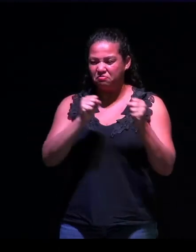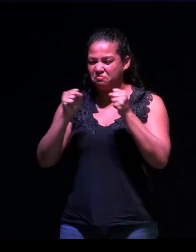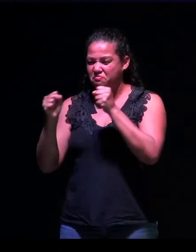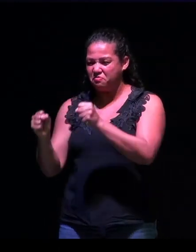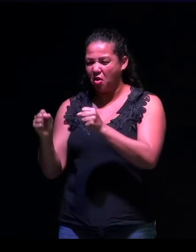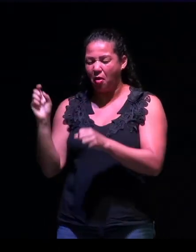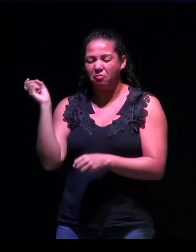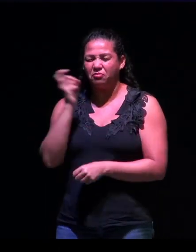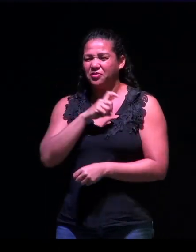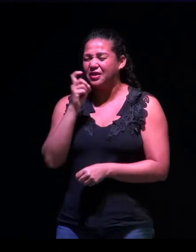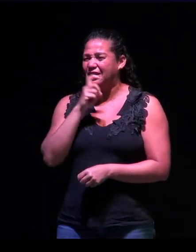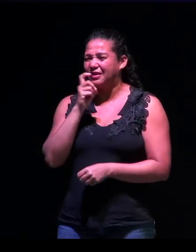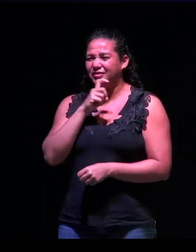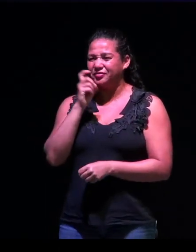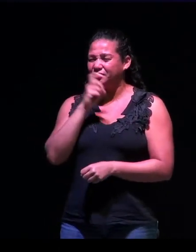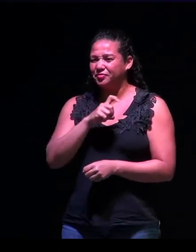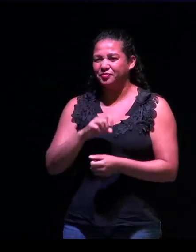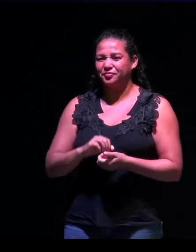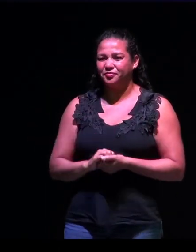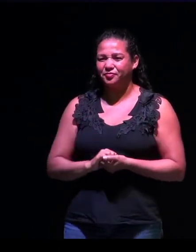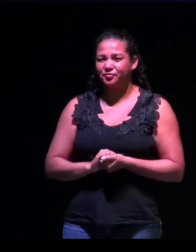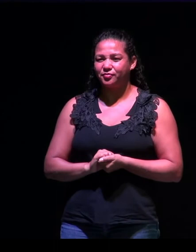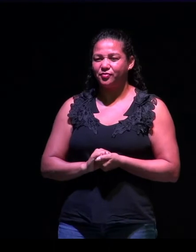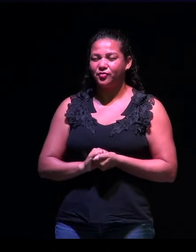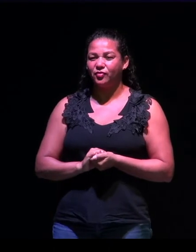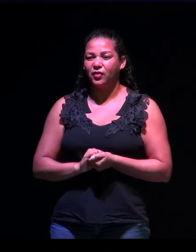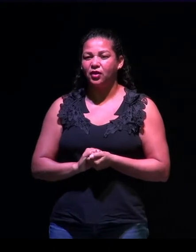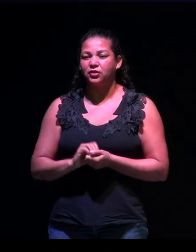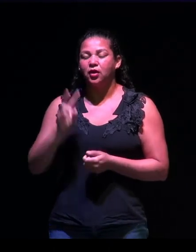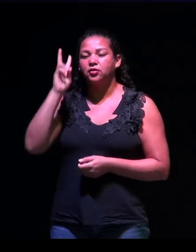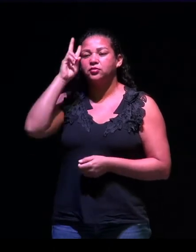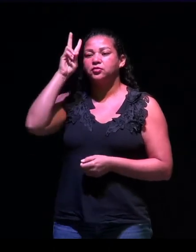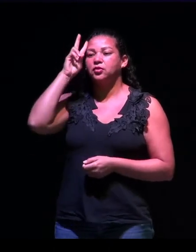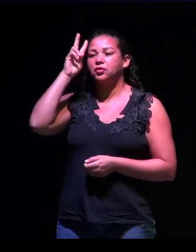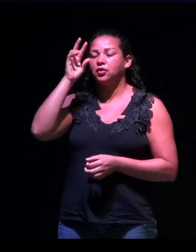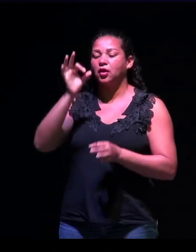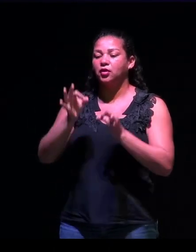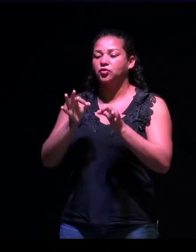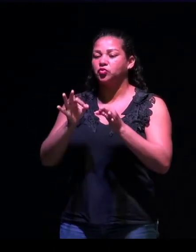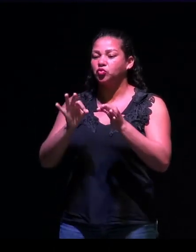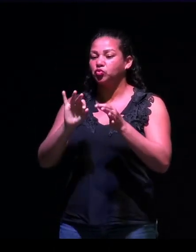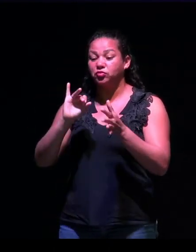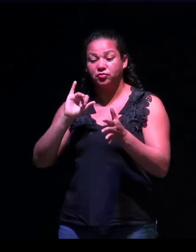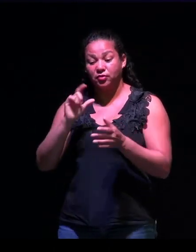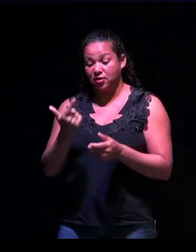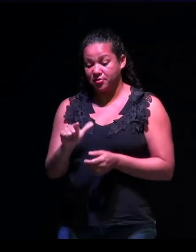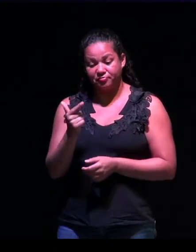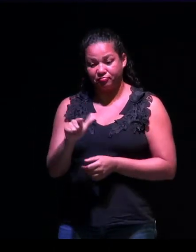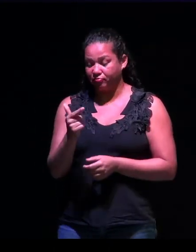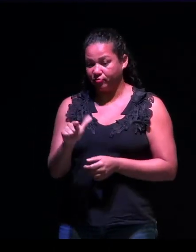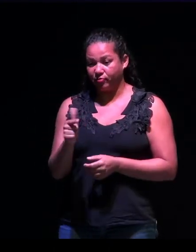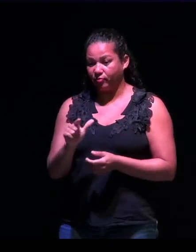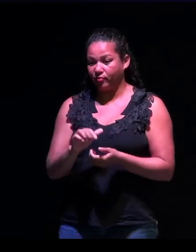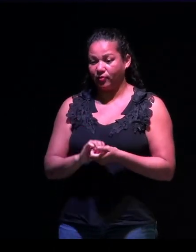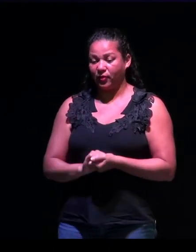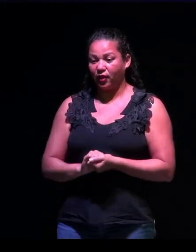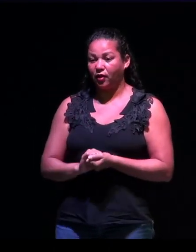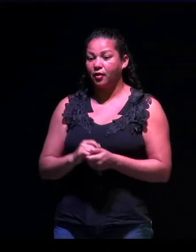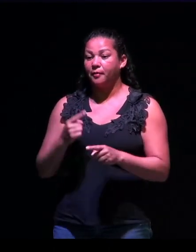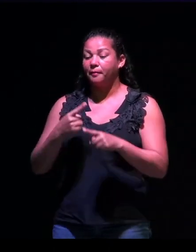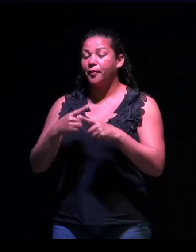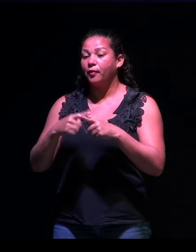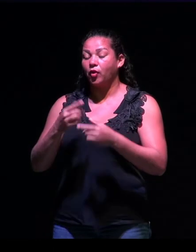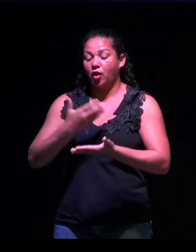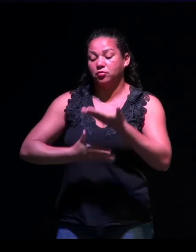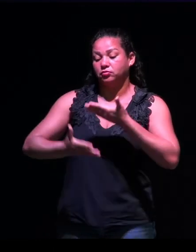mentira, e com todo o engano de injustiça aos que estão perecendo, porque não